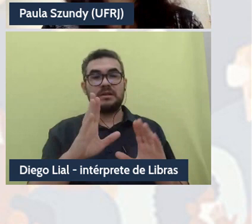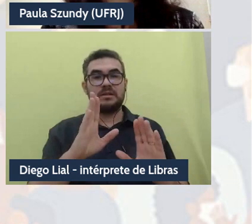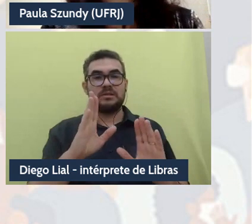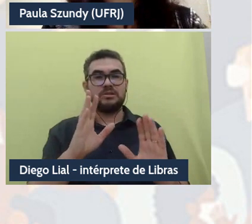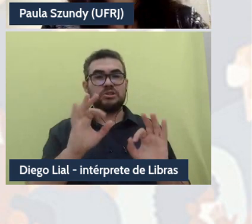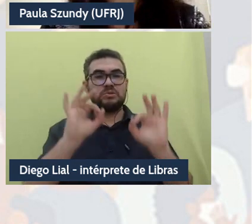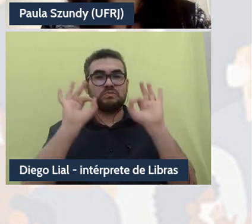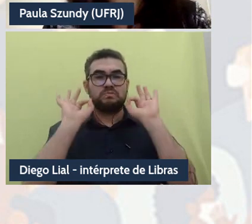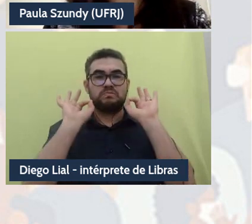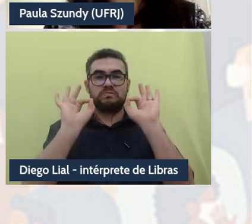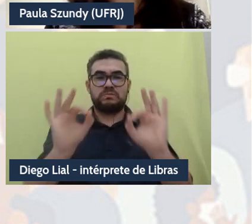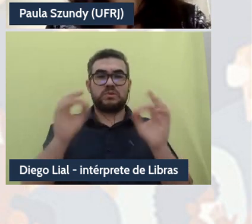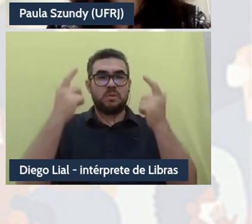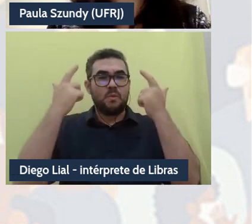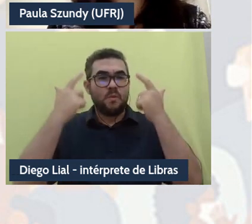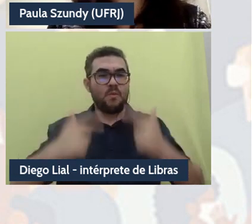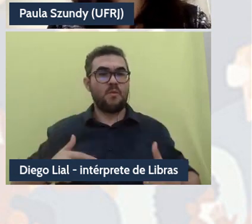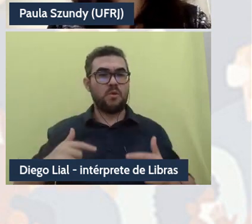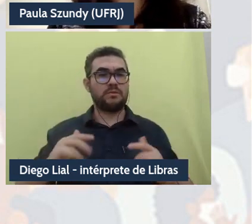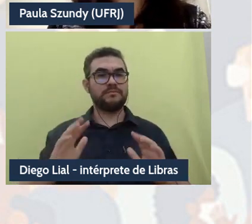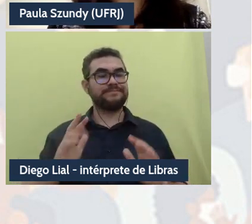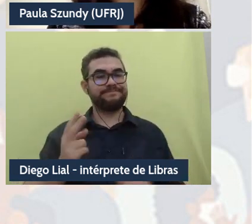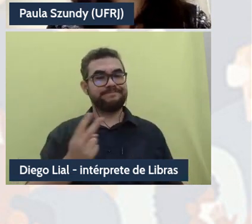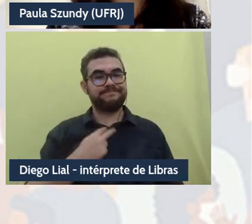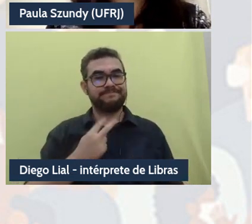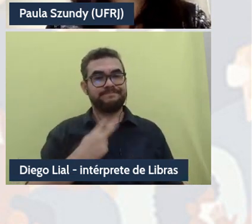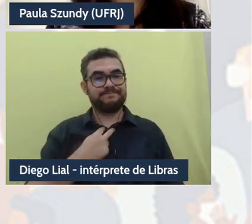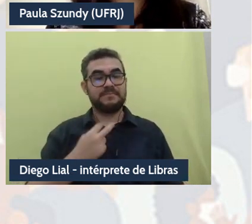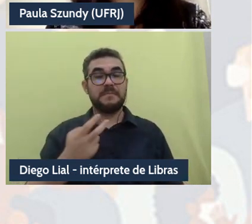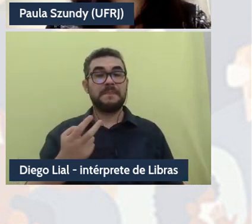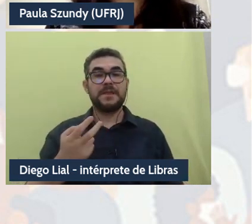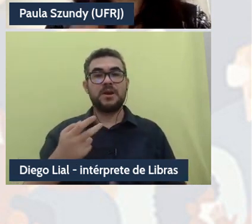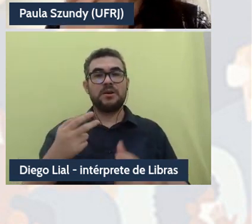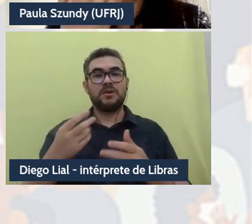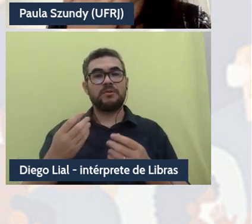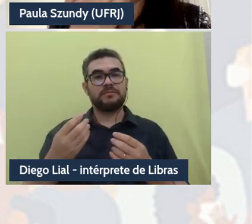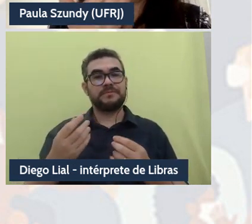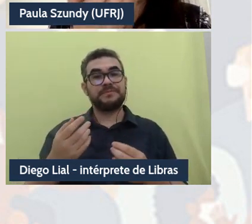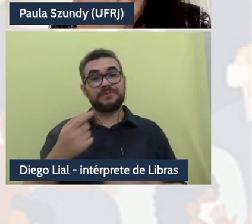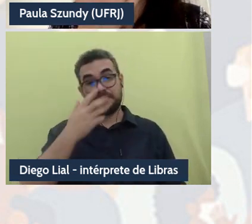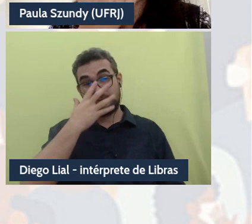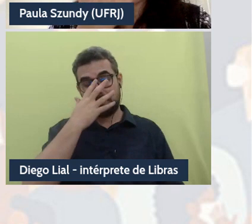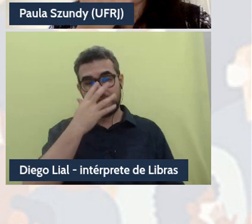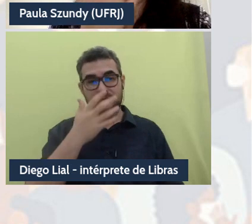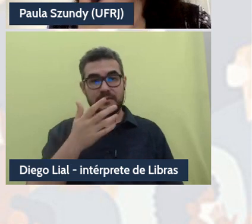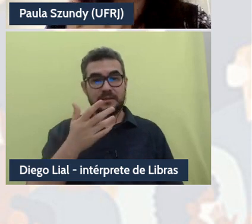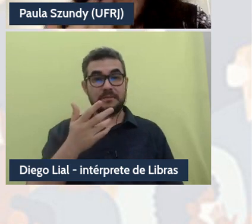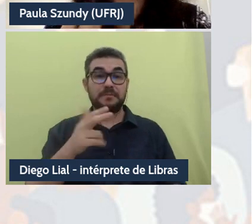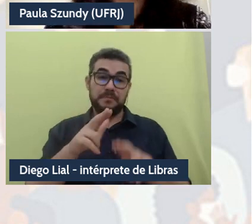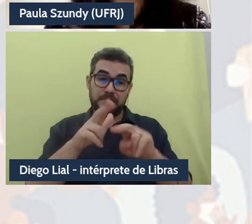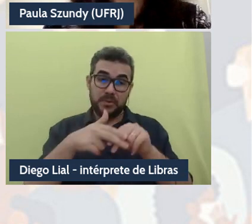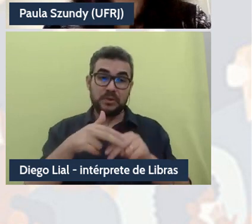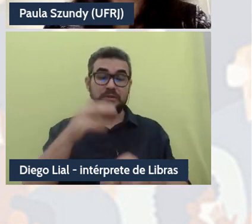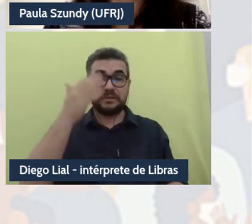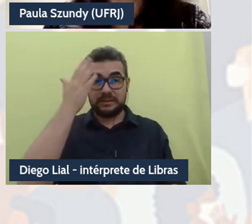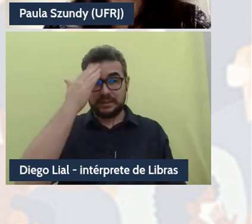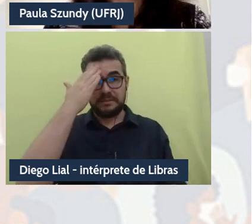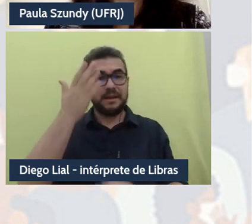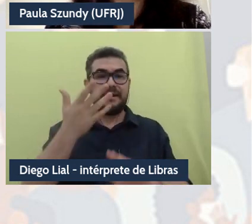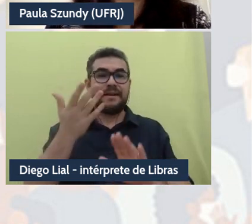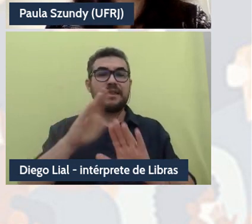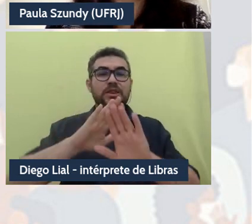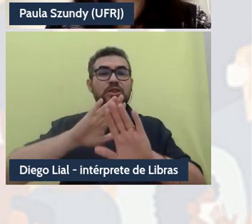como realidade, verdade, né? A ideologia, porém, portanto, é uma característica inerente